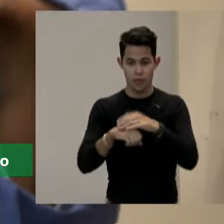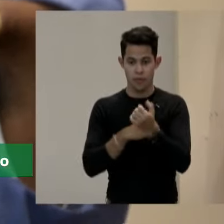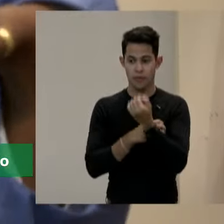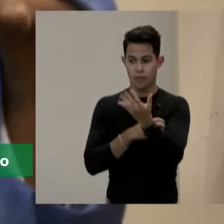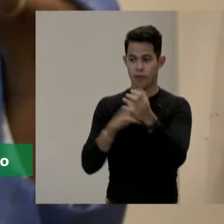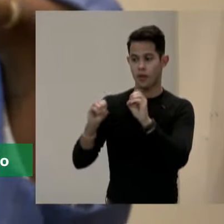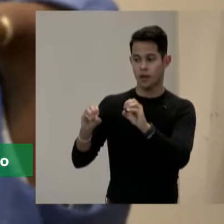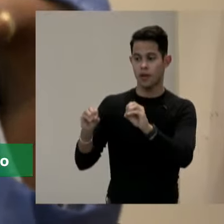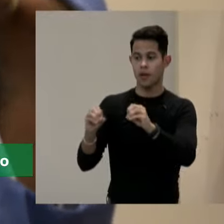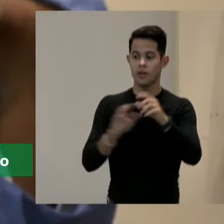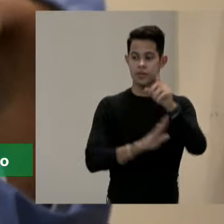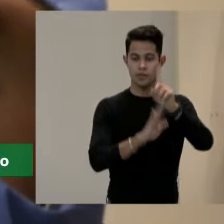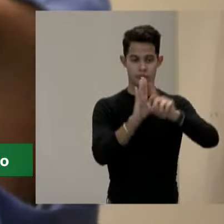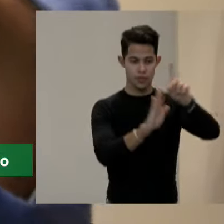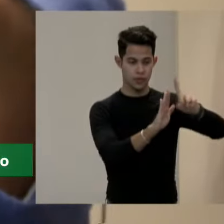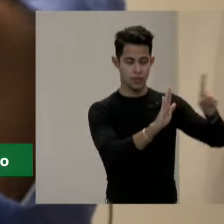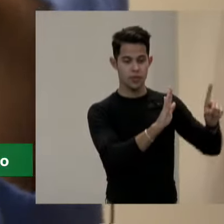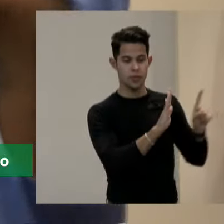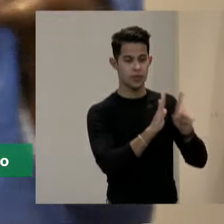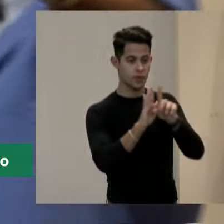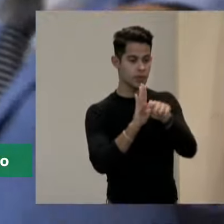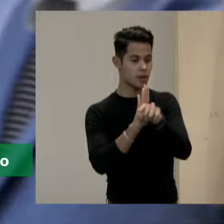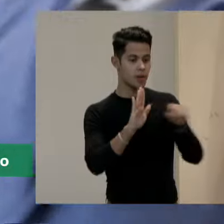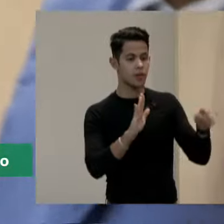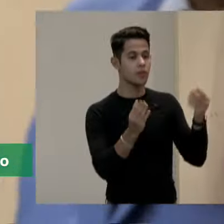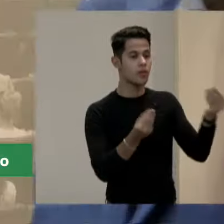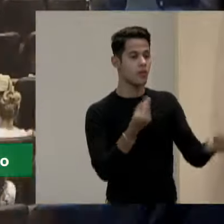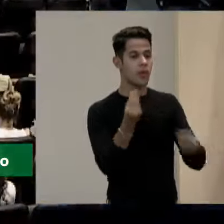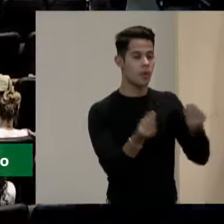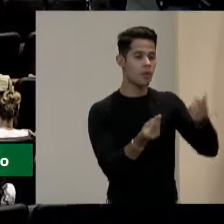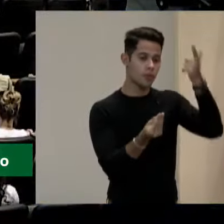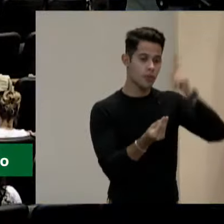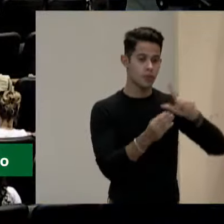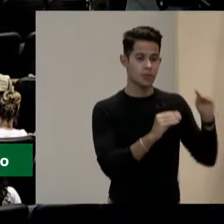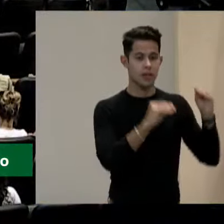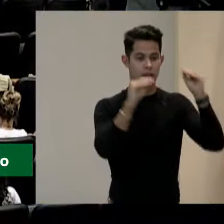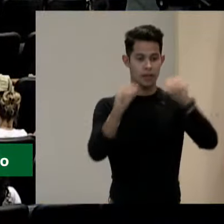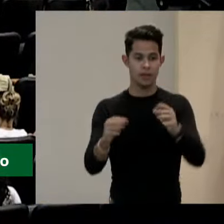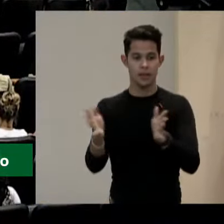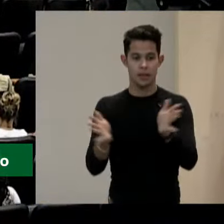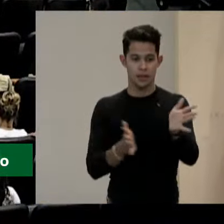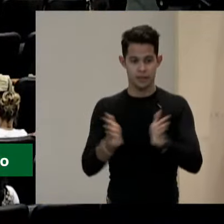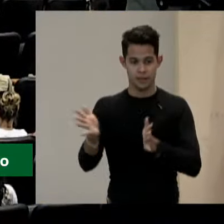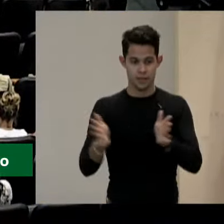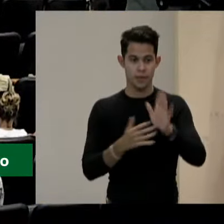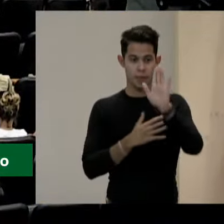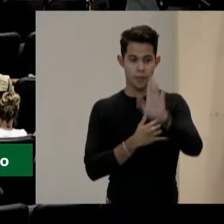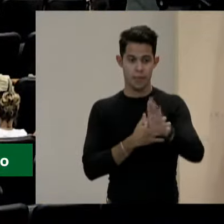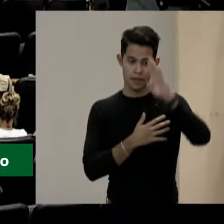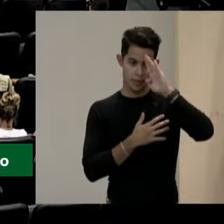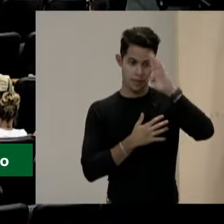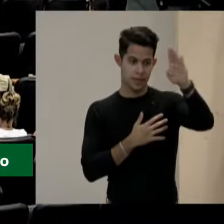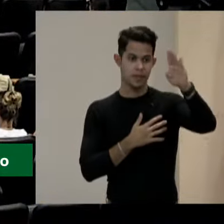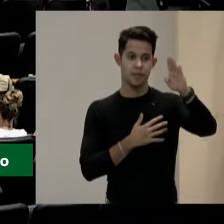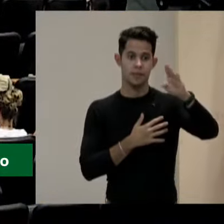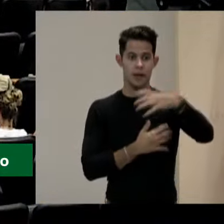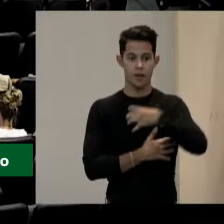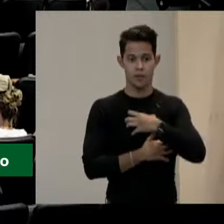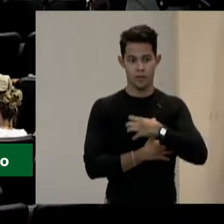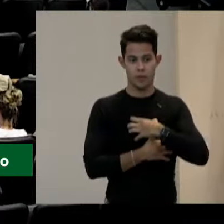outros direitos, ele consegue fazer com que se tornem acessíveis. Mas a educação é a principal porta para a